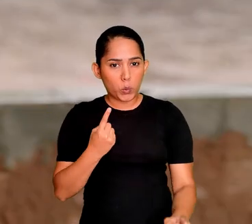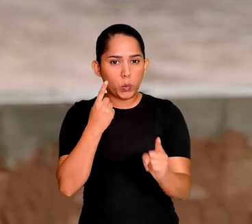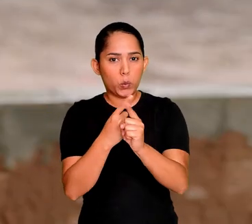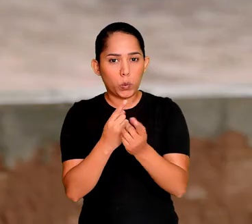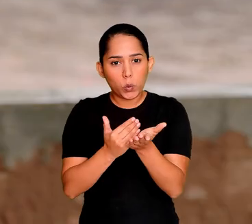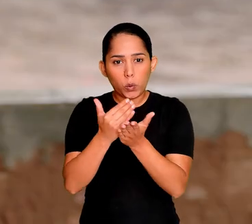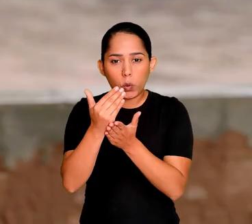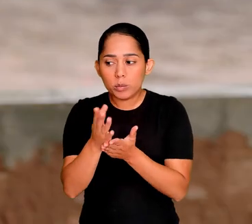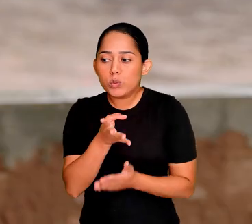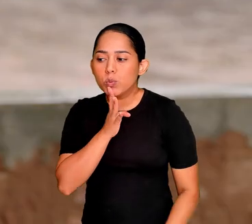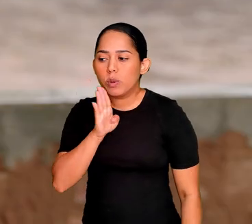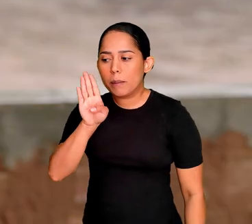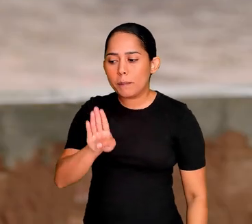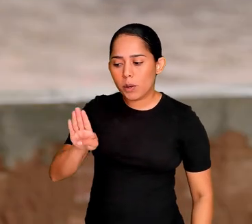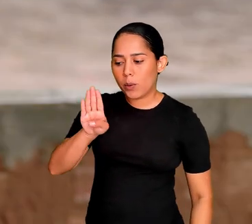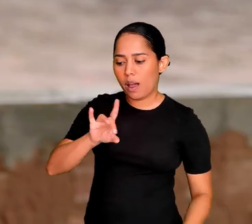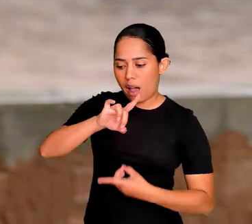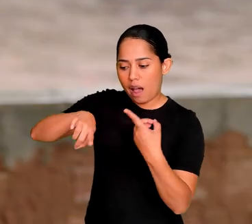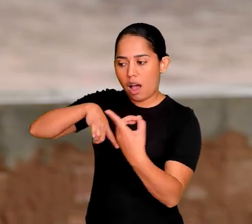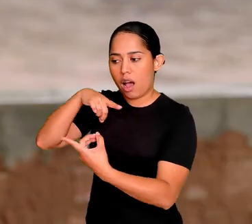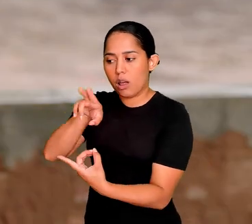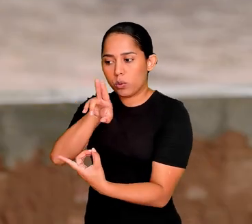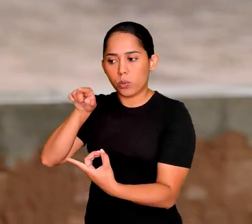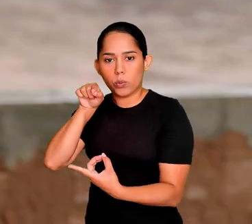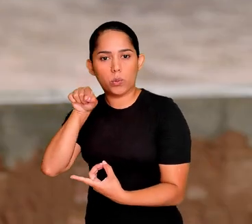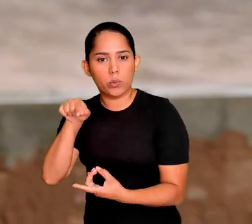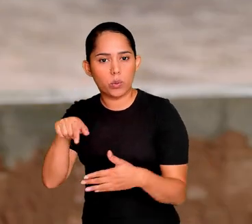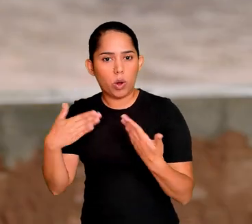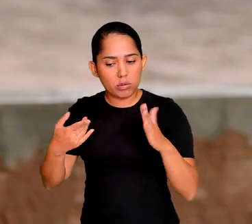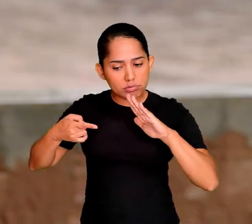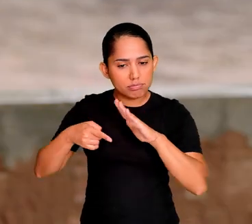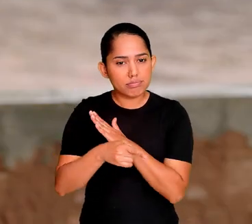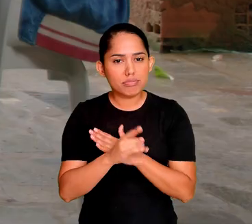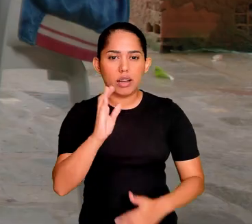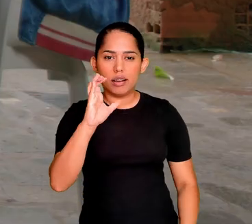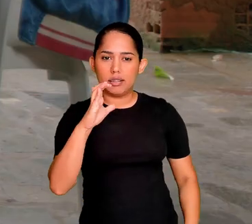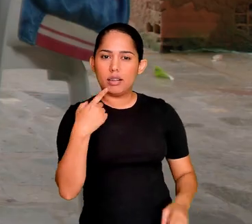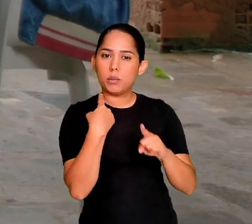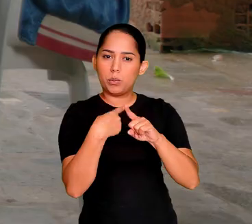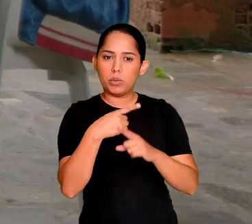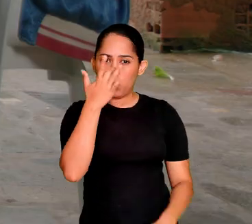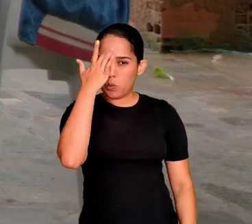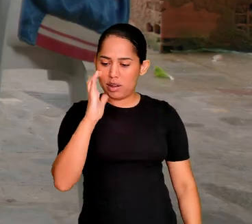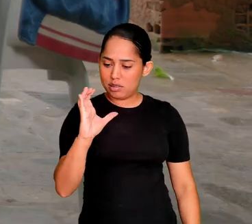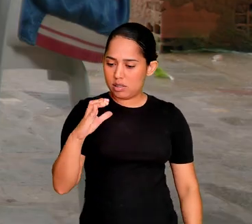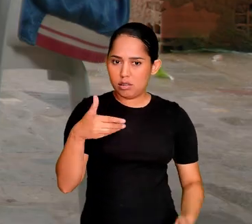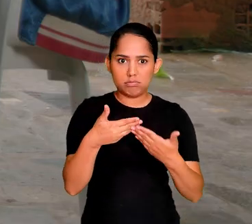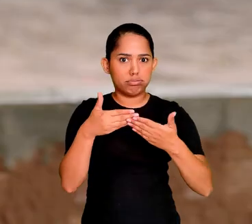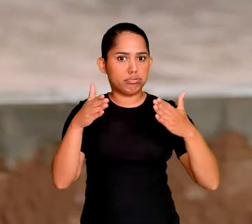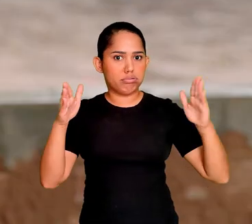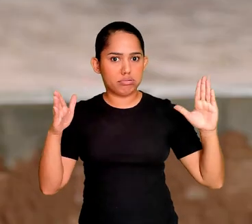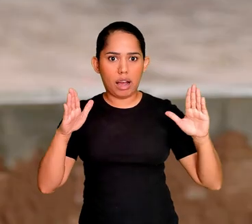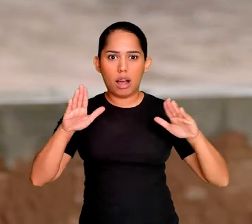encontro e começo a conhecer a biodinâmica com o nome biodinâmica e aprofunda um pouquinho na ciência. Porque eu acho que a ciência ela é tão